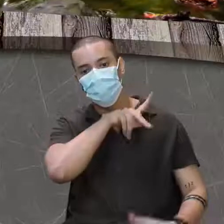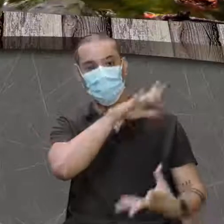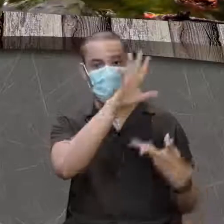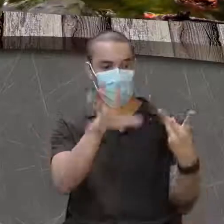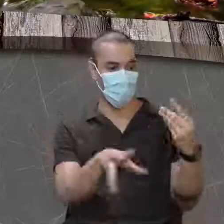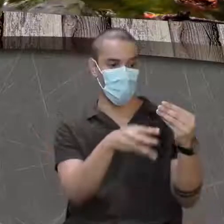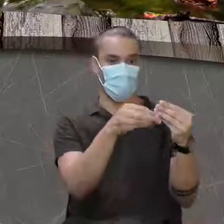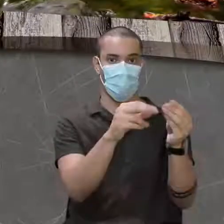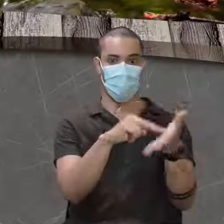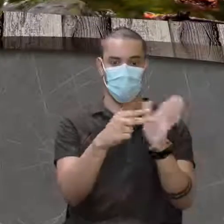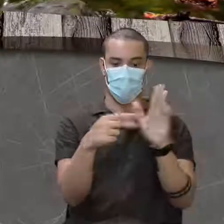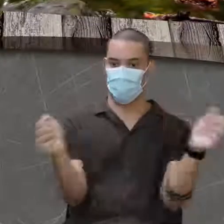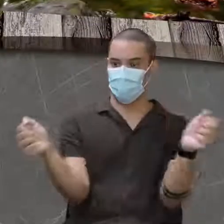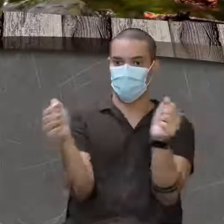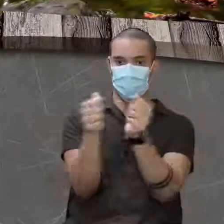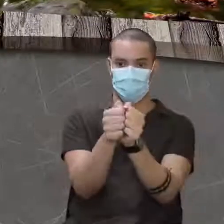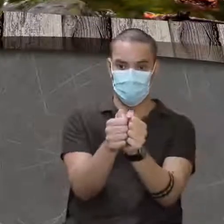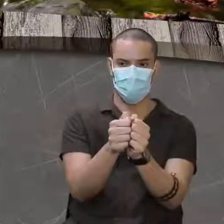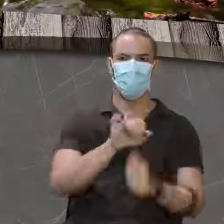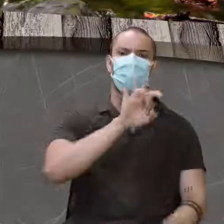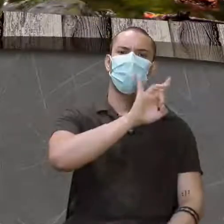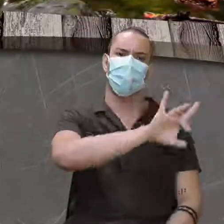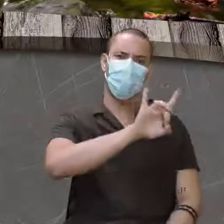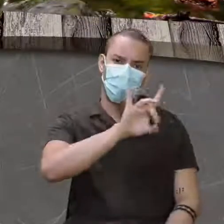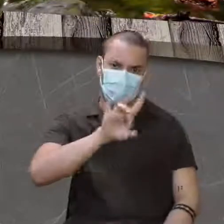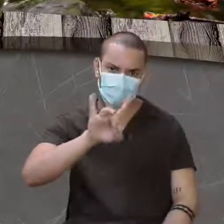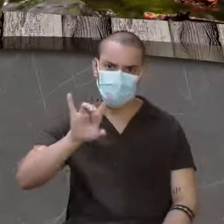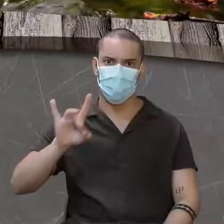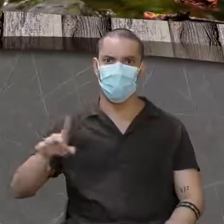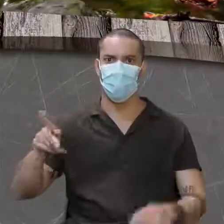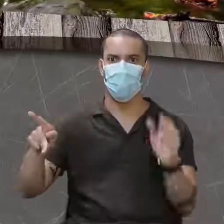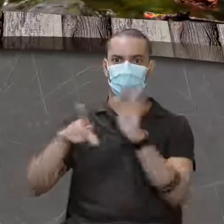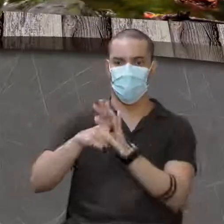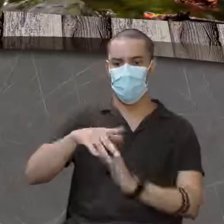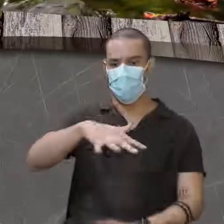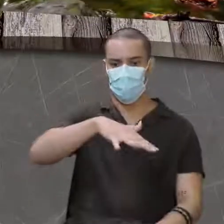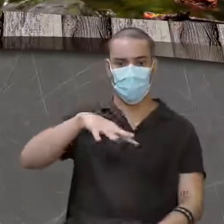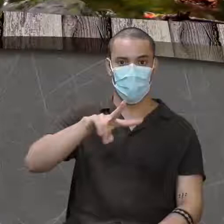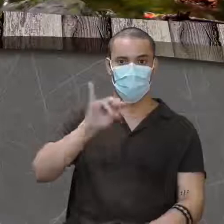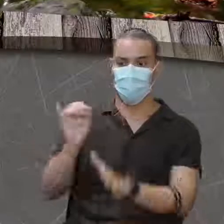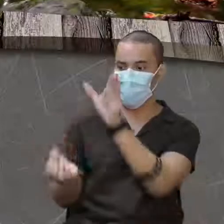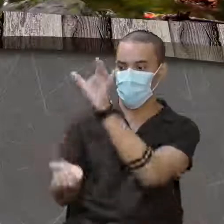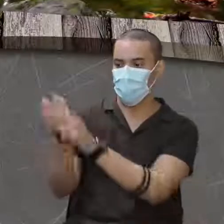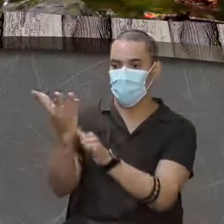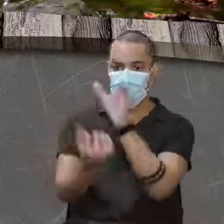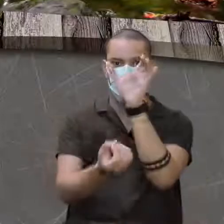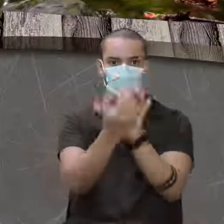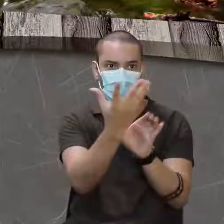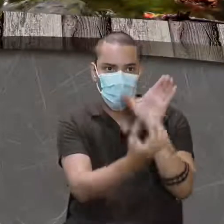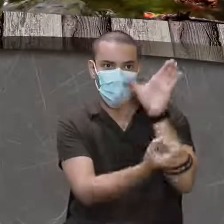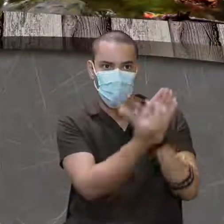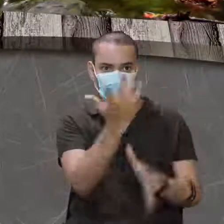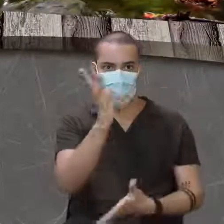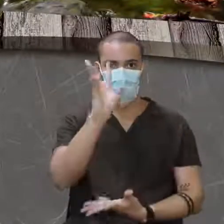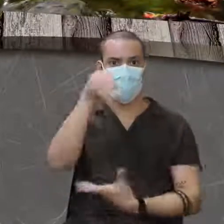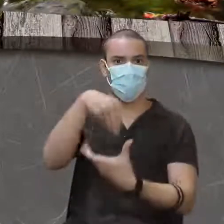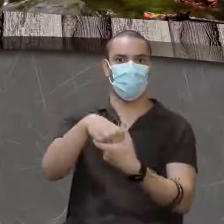ali, se estabelecendo em cada microambiente que vai surgindo dentro